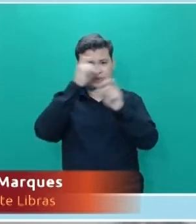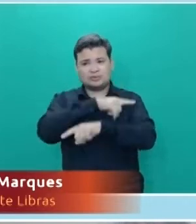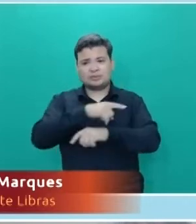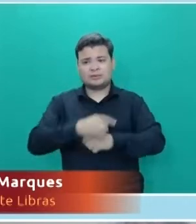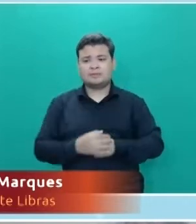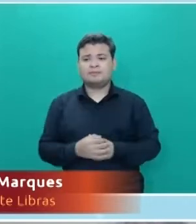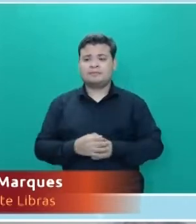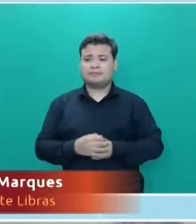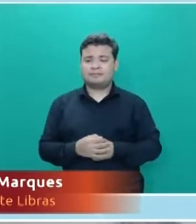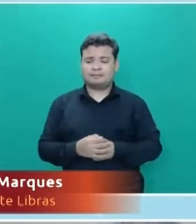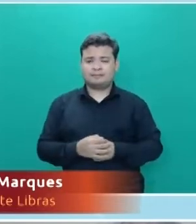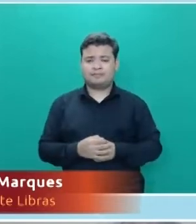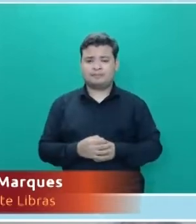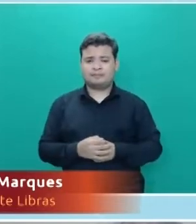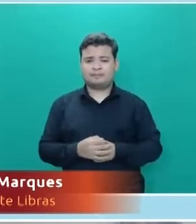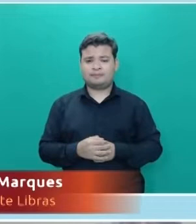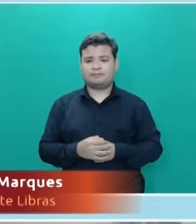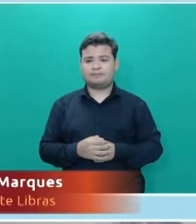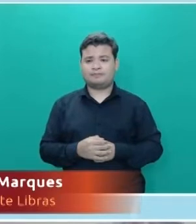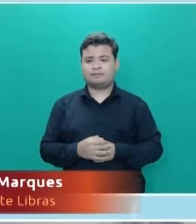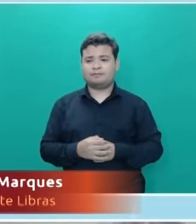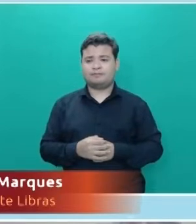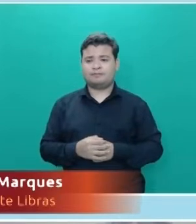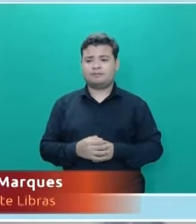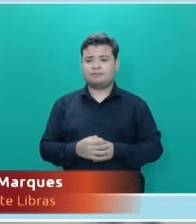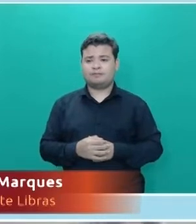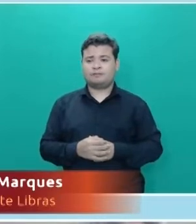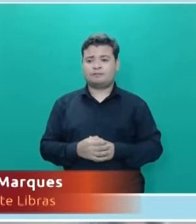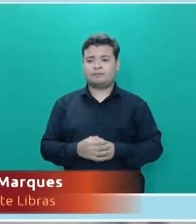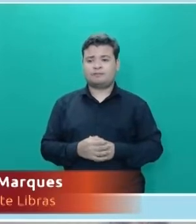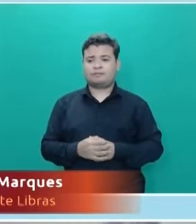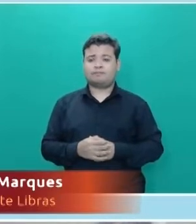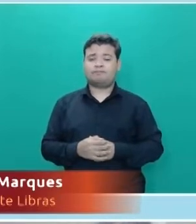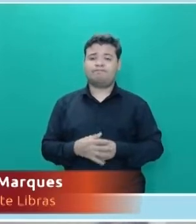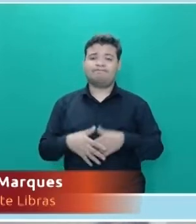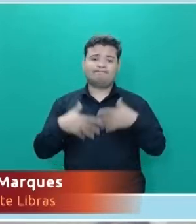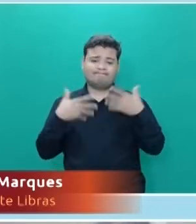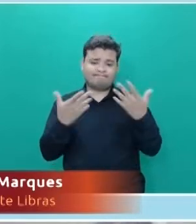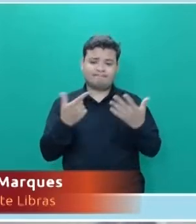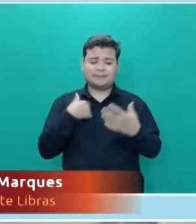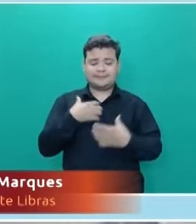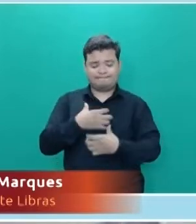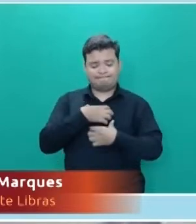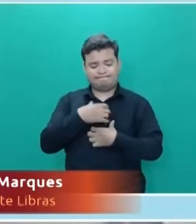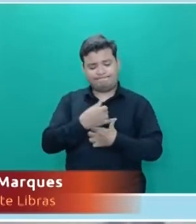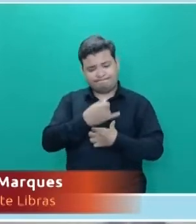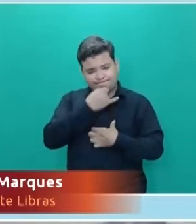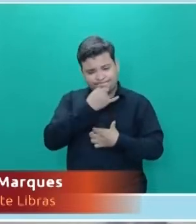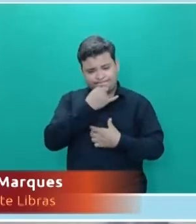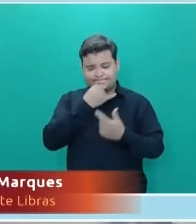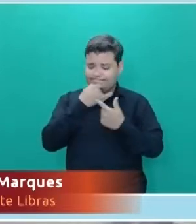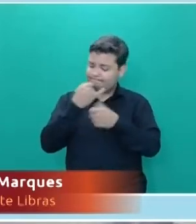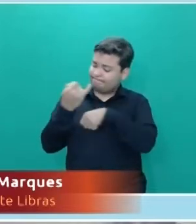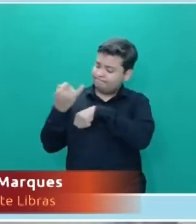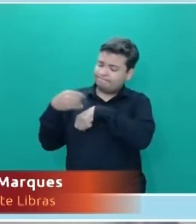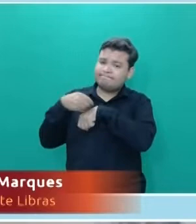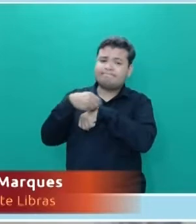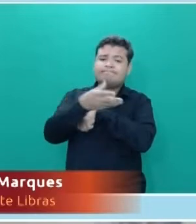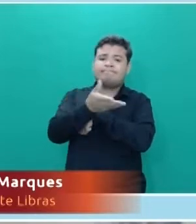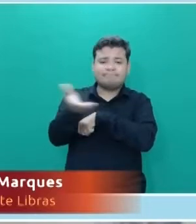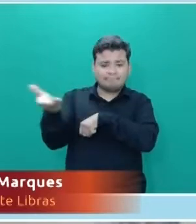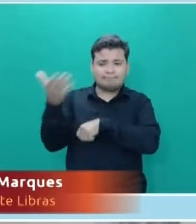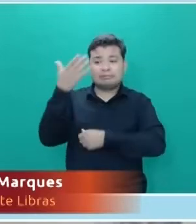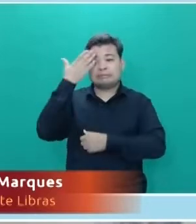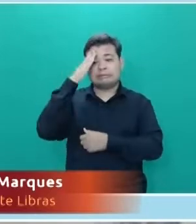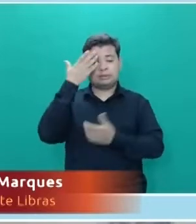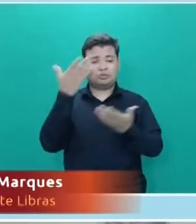é diferente. Então, um pouco dessa tristeza que eu também trago hoje aqui para a gente fazer essa